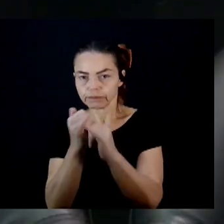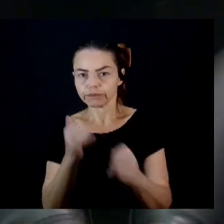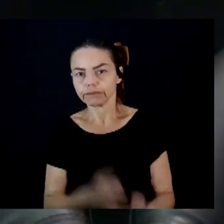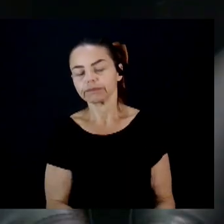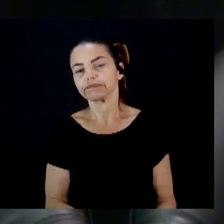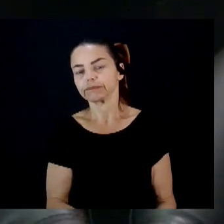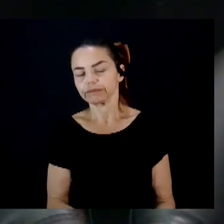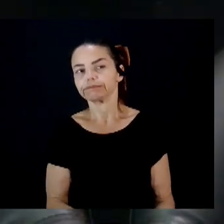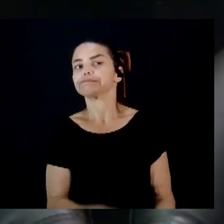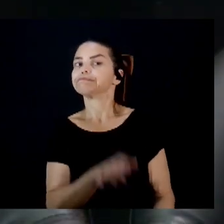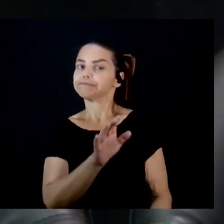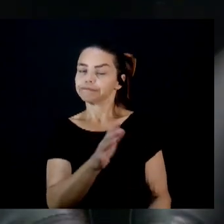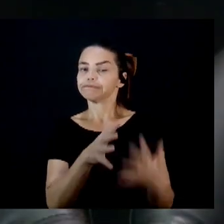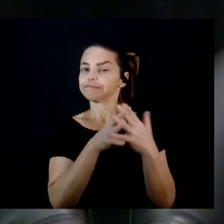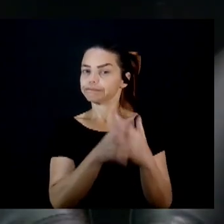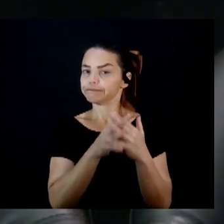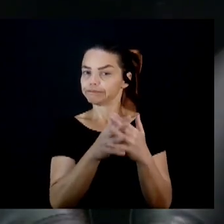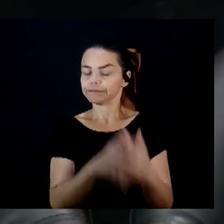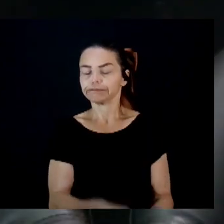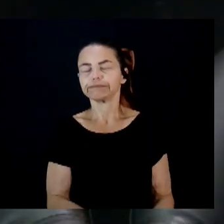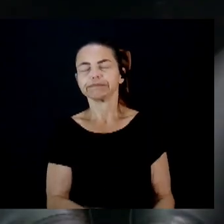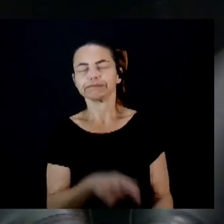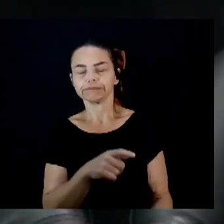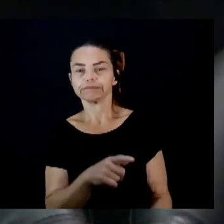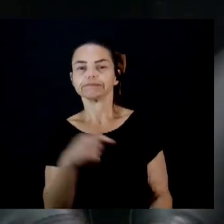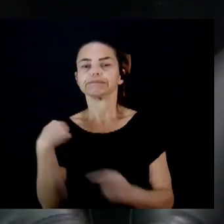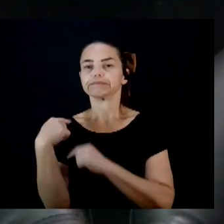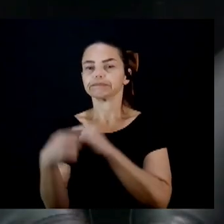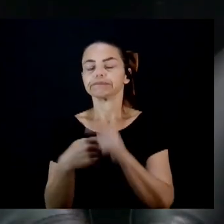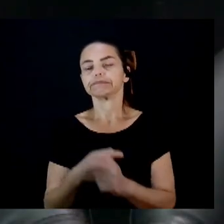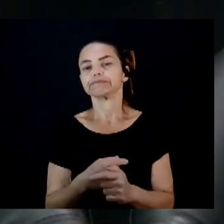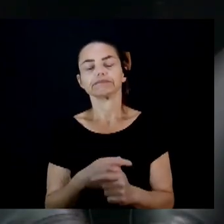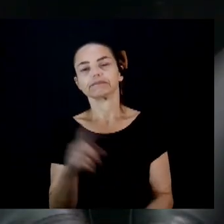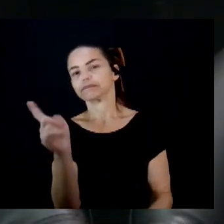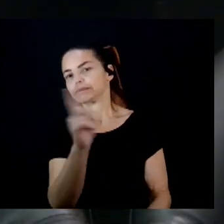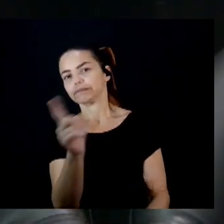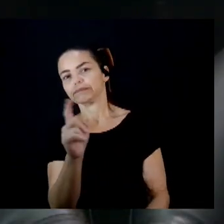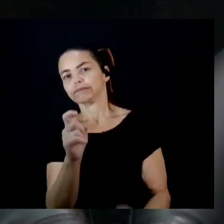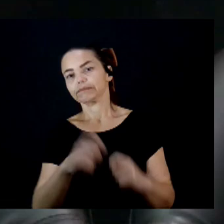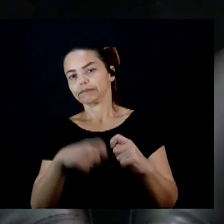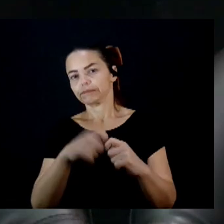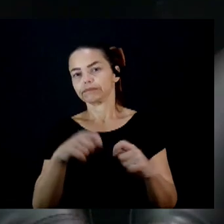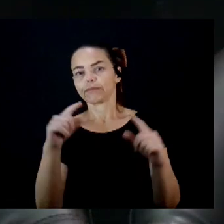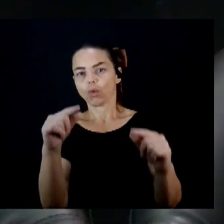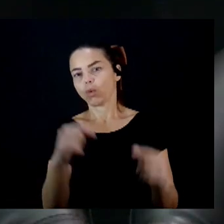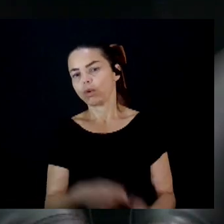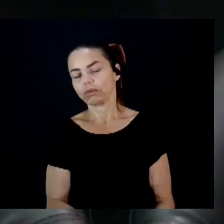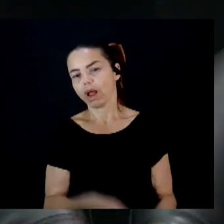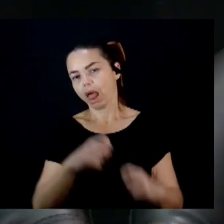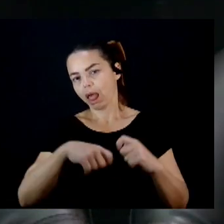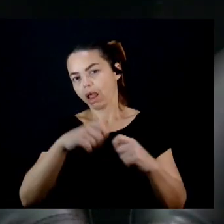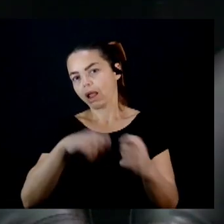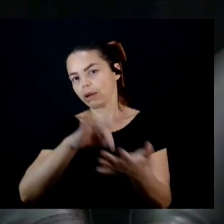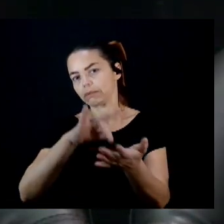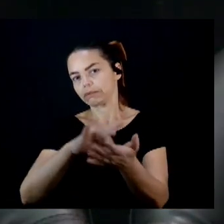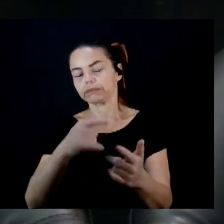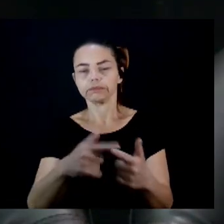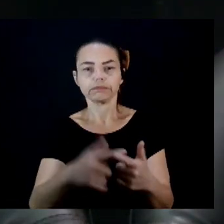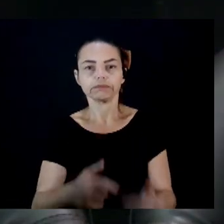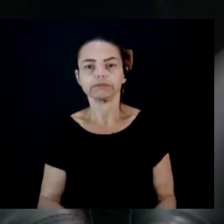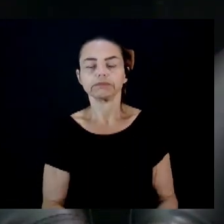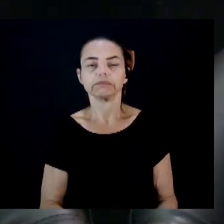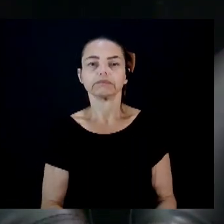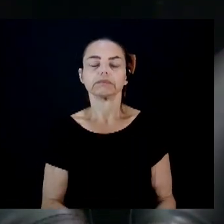muito delicada. A gente vem numa geração que menos faz sexo na história. Sim. Por quê? Porque as